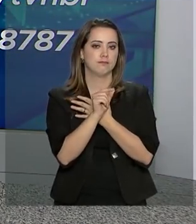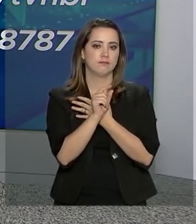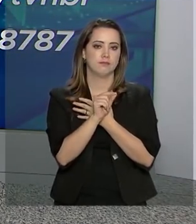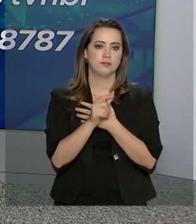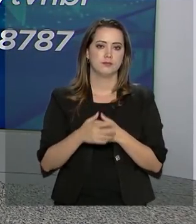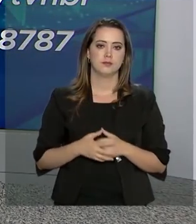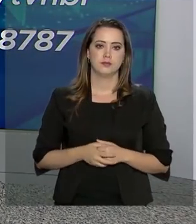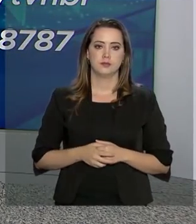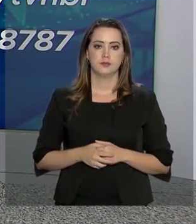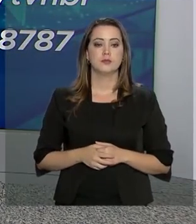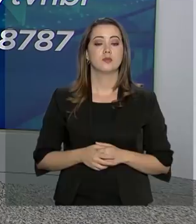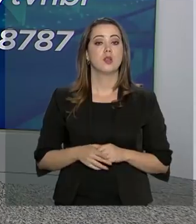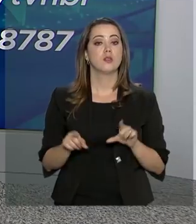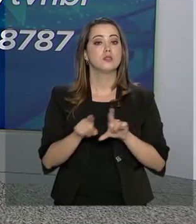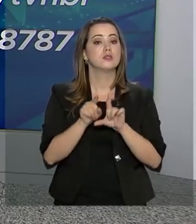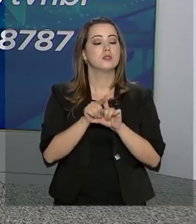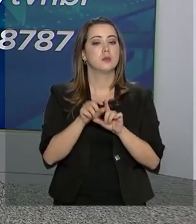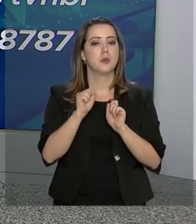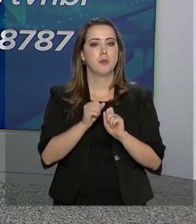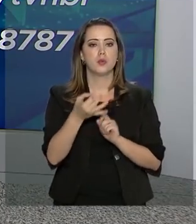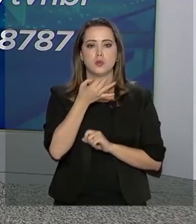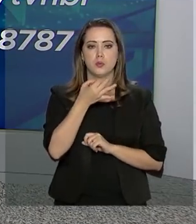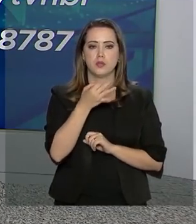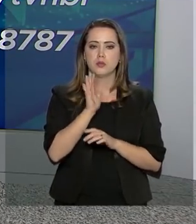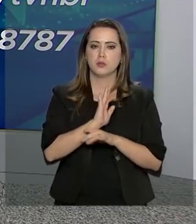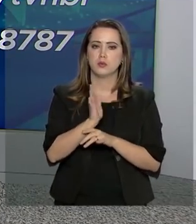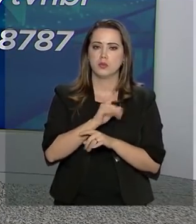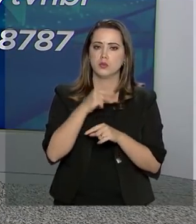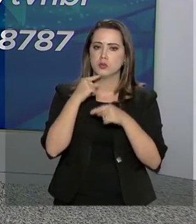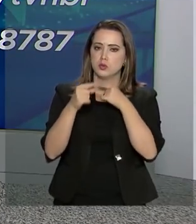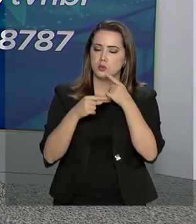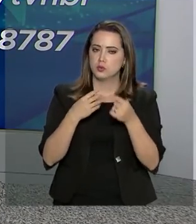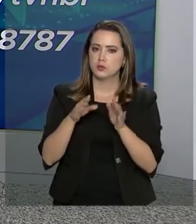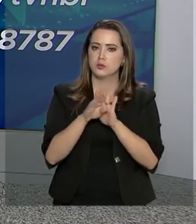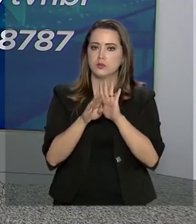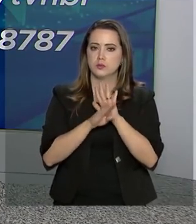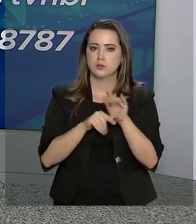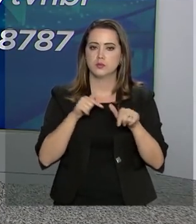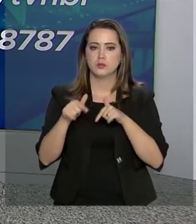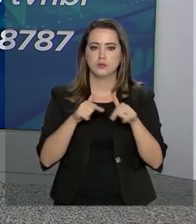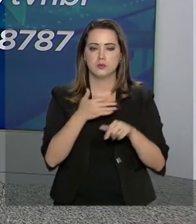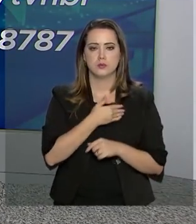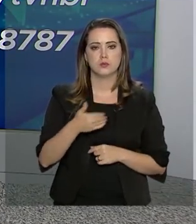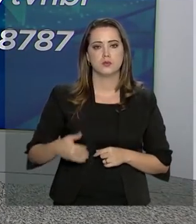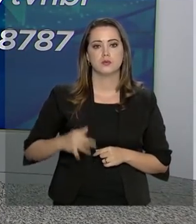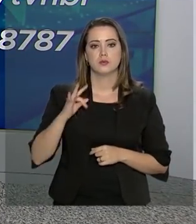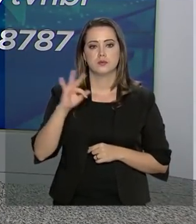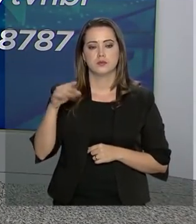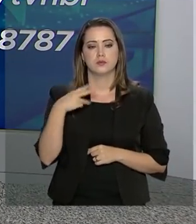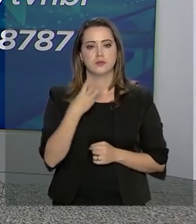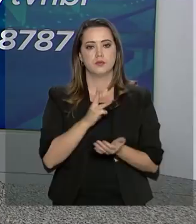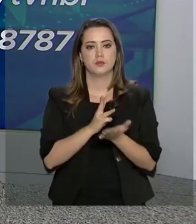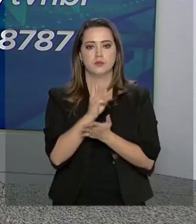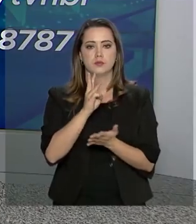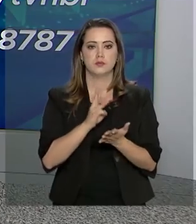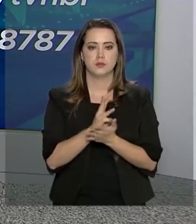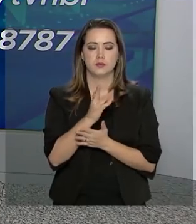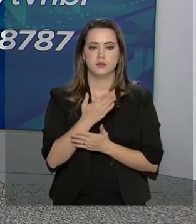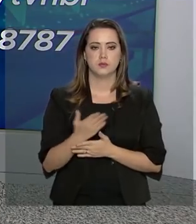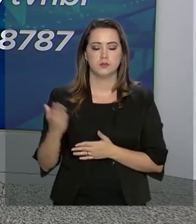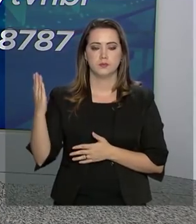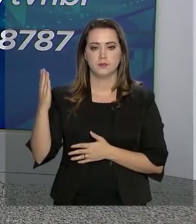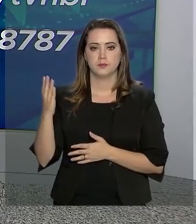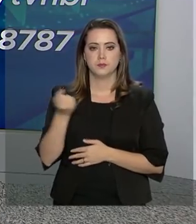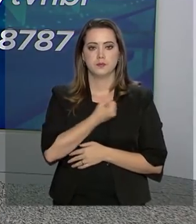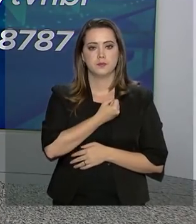nosso perfil no Twitter e você pode ainda mandar sugestões de reportagens e dúvidas sobre programas e ações do governo federal para